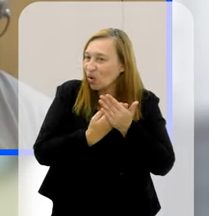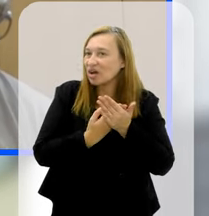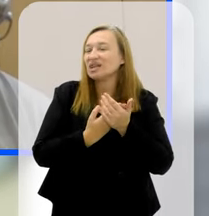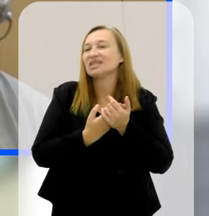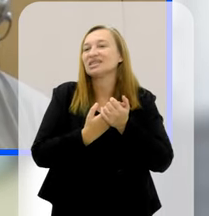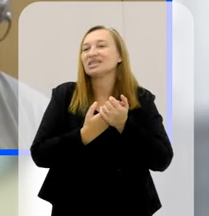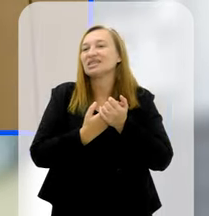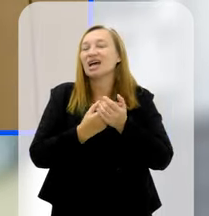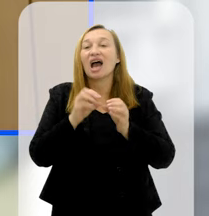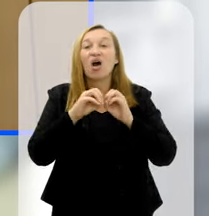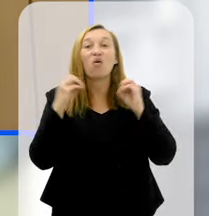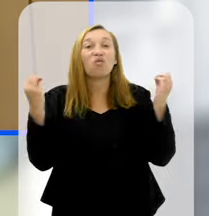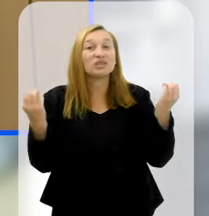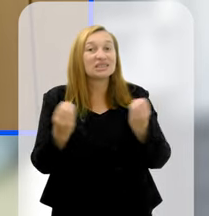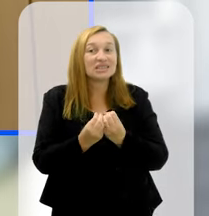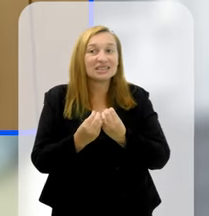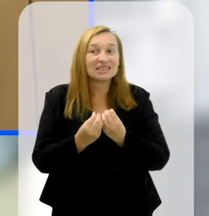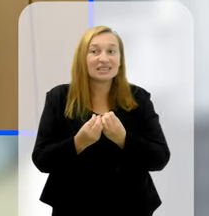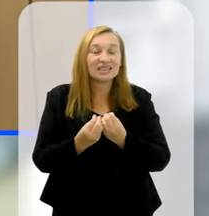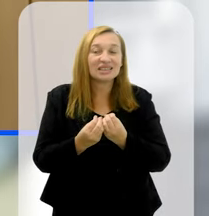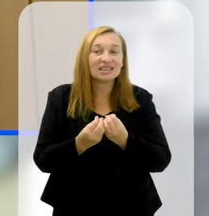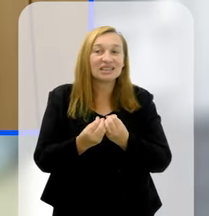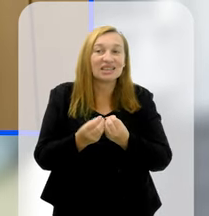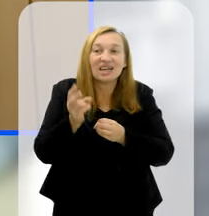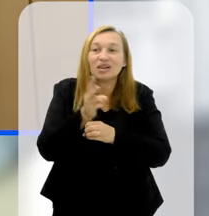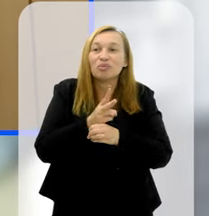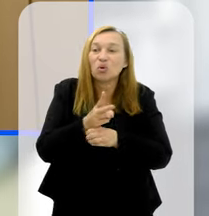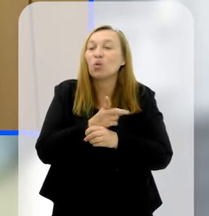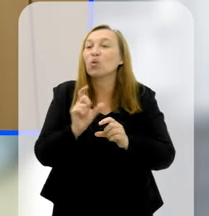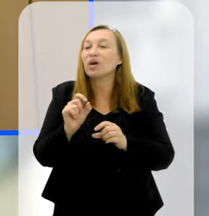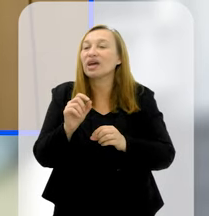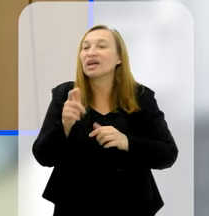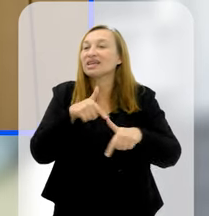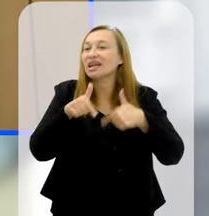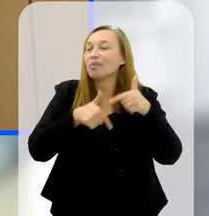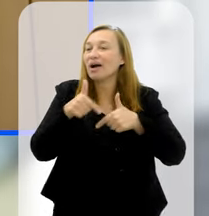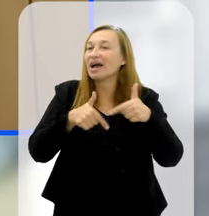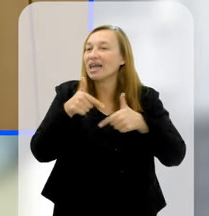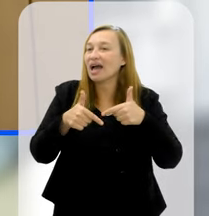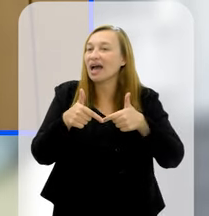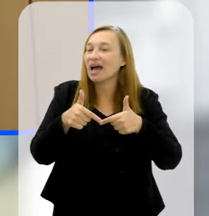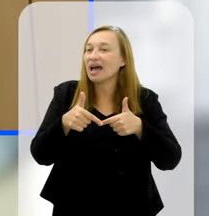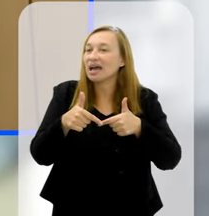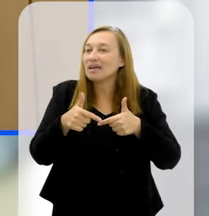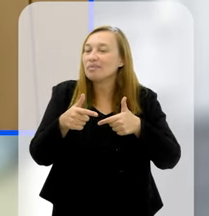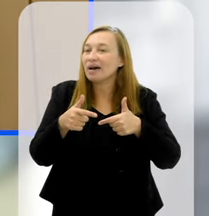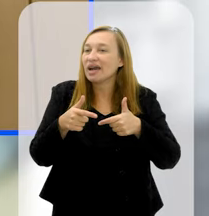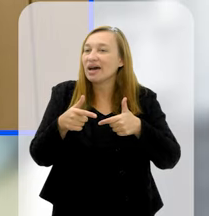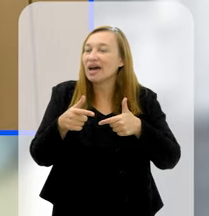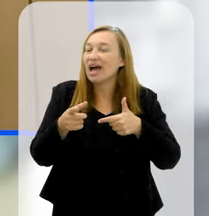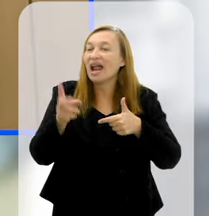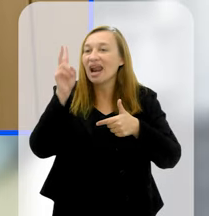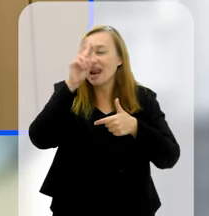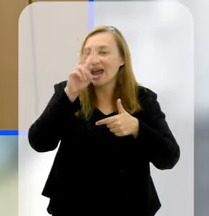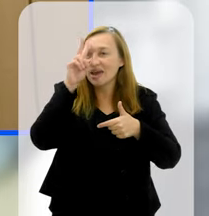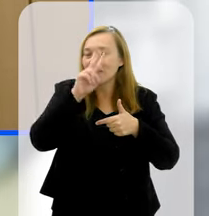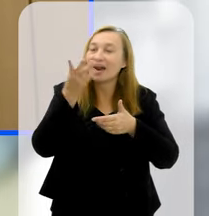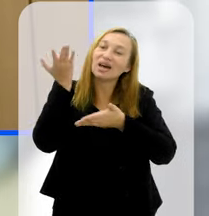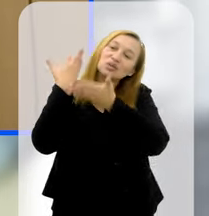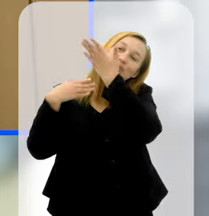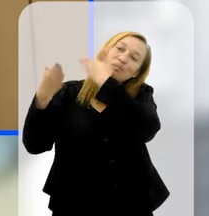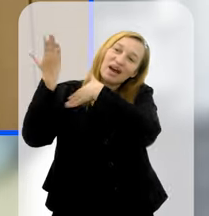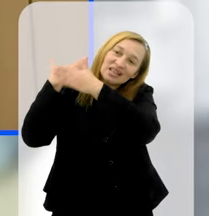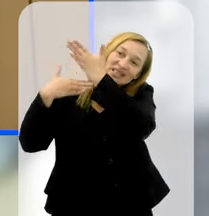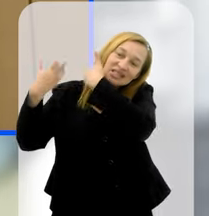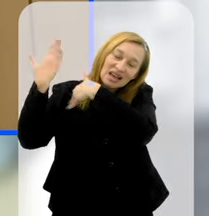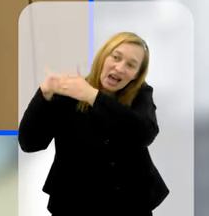escola. E a oficina, ela busca justamente trabalhar com esse resgate da memória